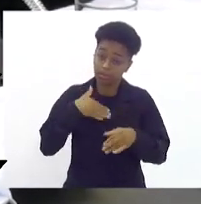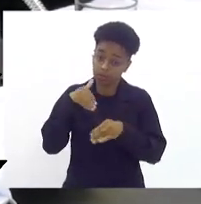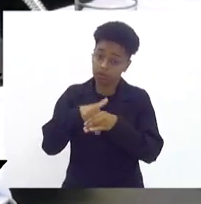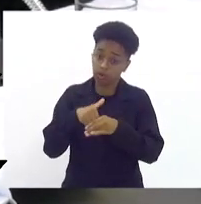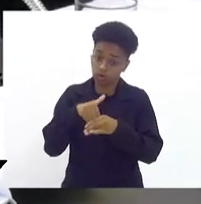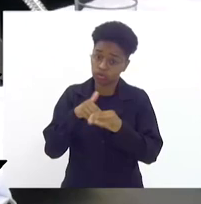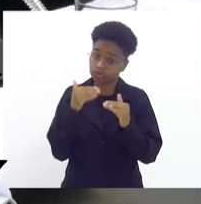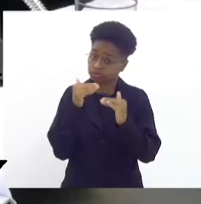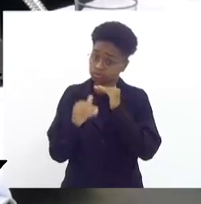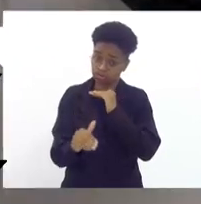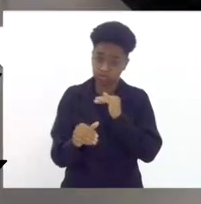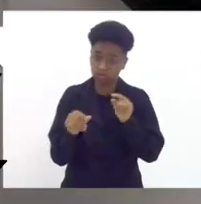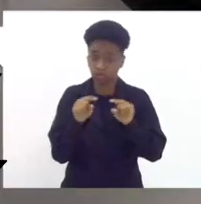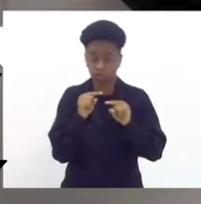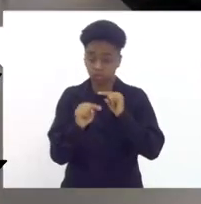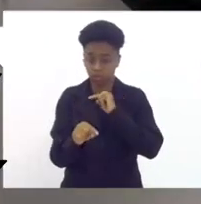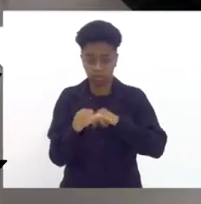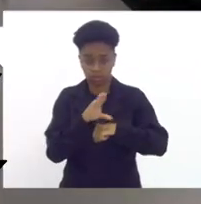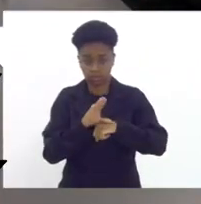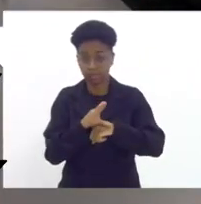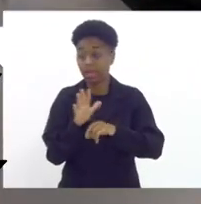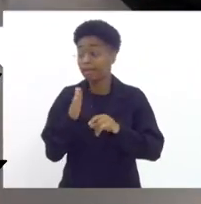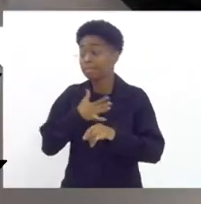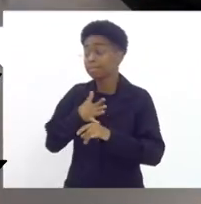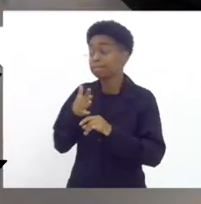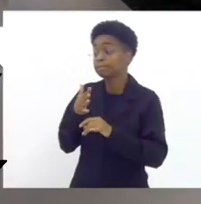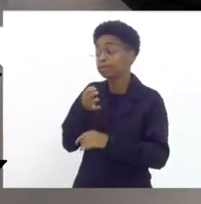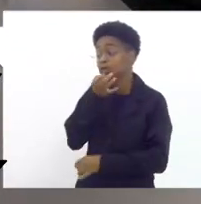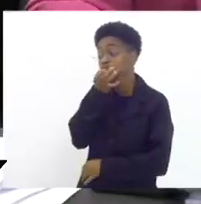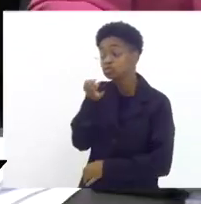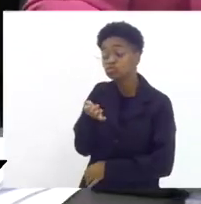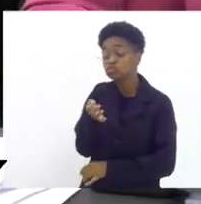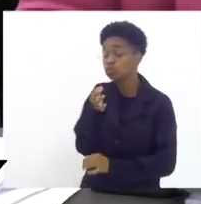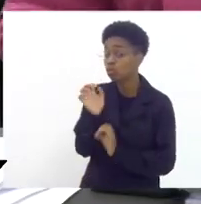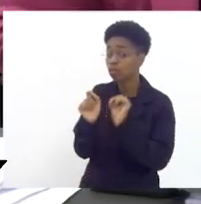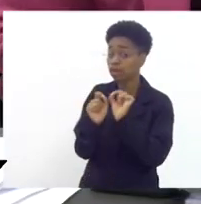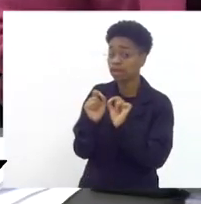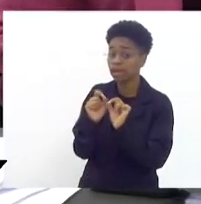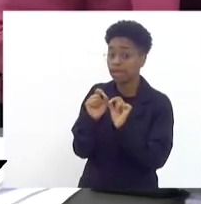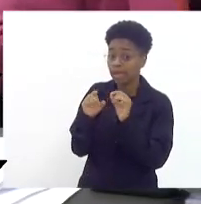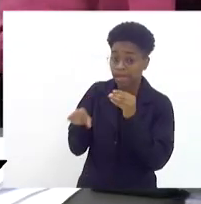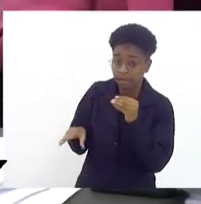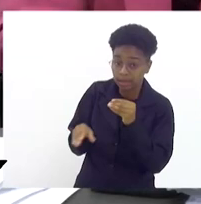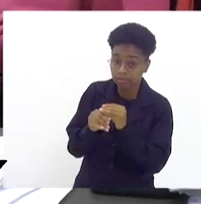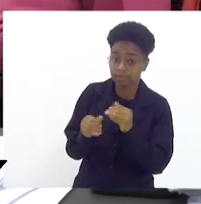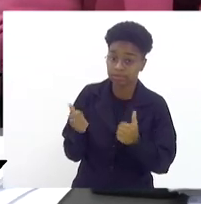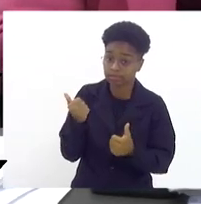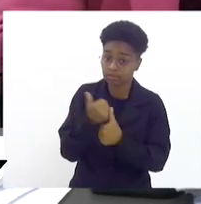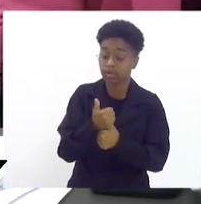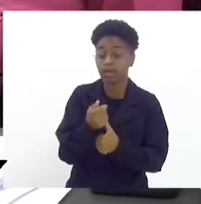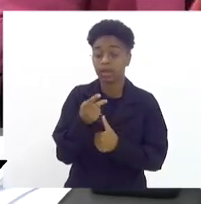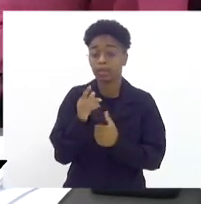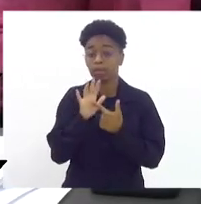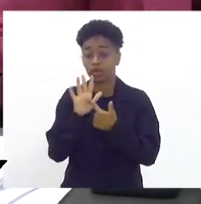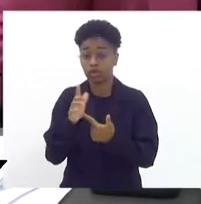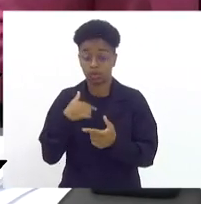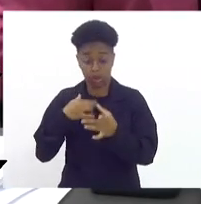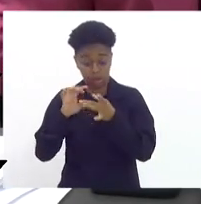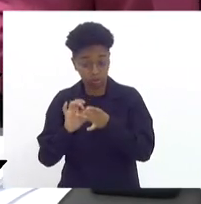divergência de dar inconstitucionalidade. Não, mas o que eu sugeri foi, é que tenha uma subemenda. Autoriza o Poder